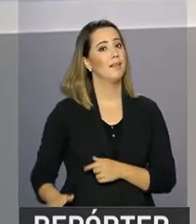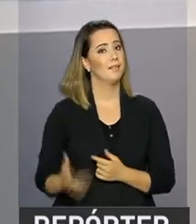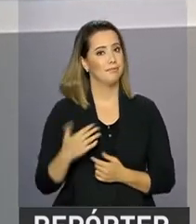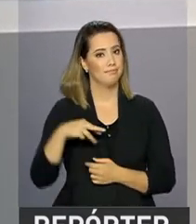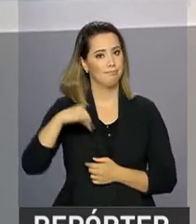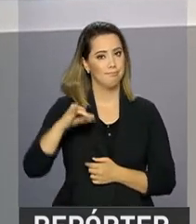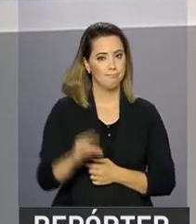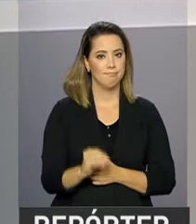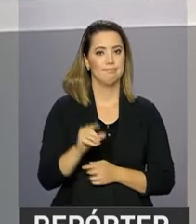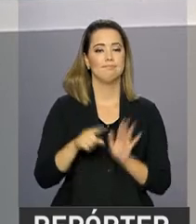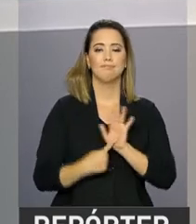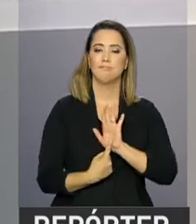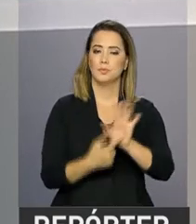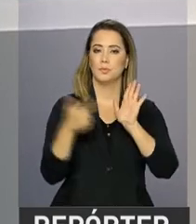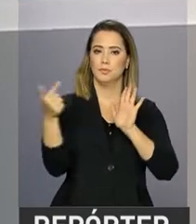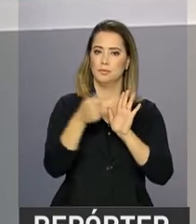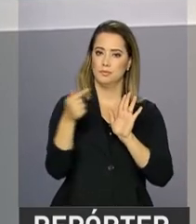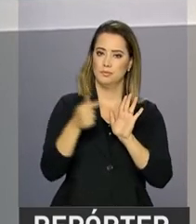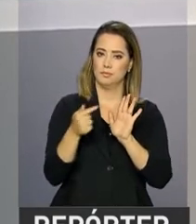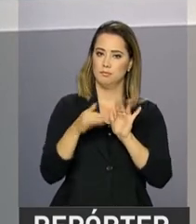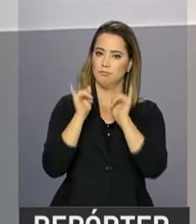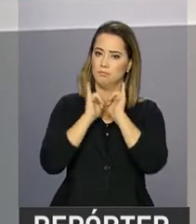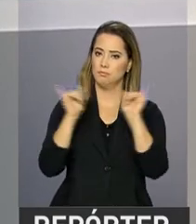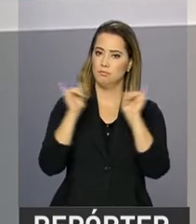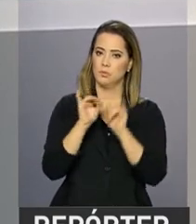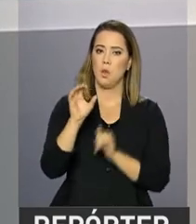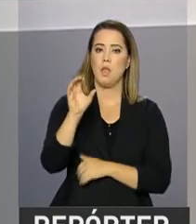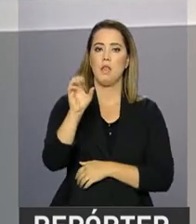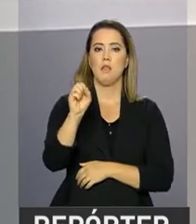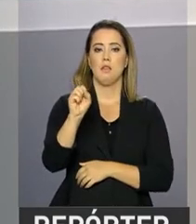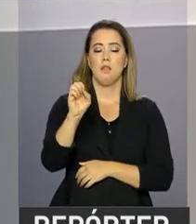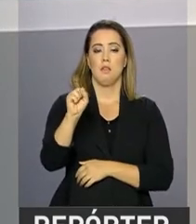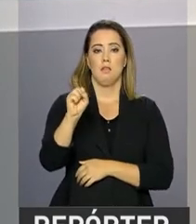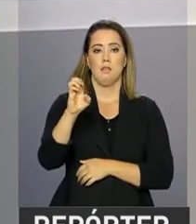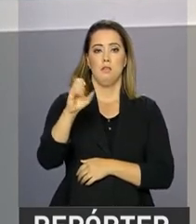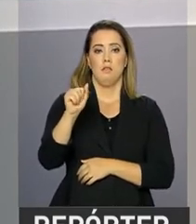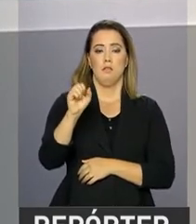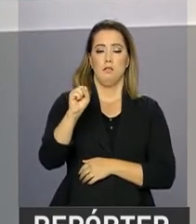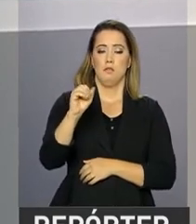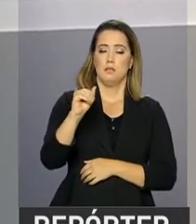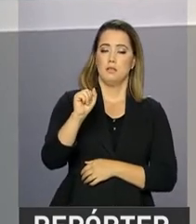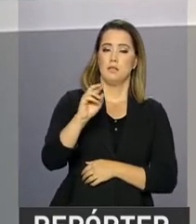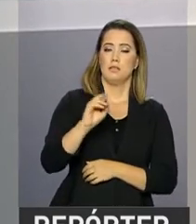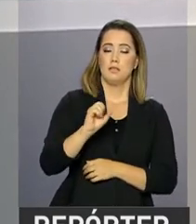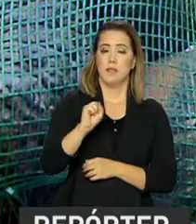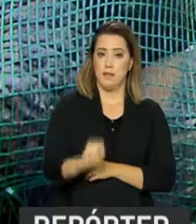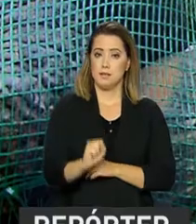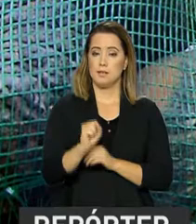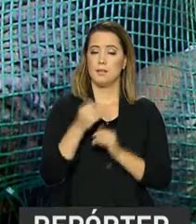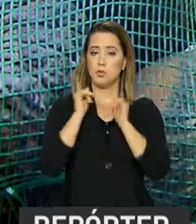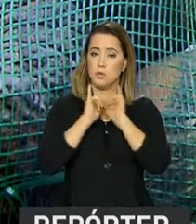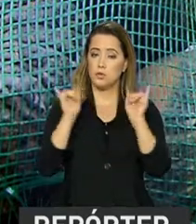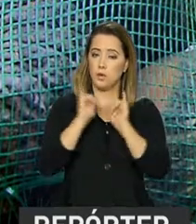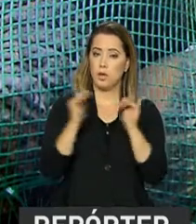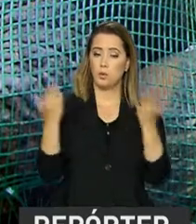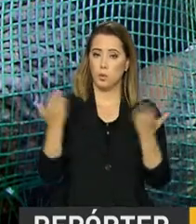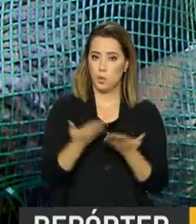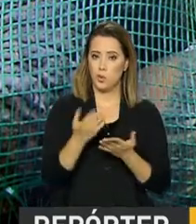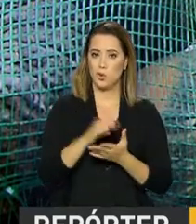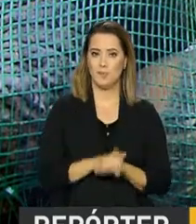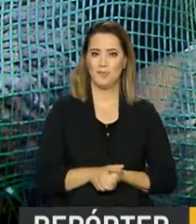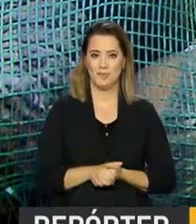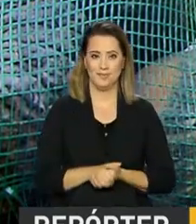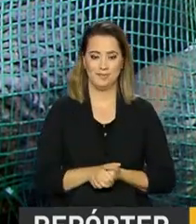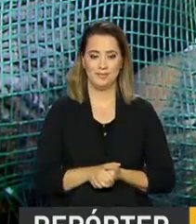o sétimo boletim de hortigranjeiros da ceasa divulgado nesta terça-feira pela colômbia o levantamento